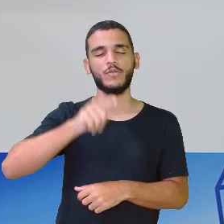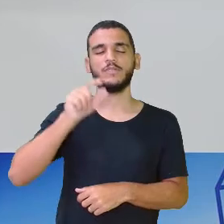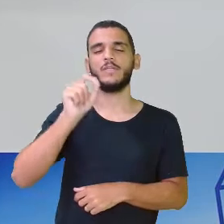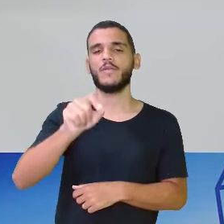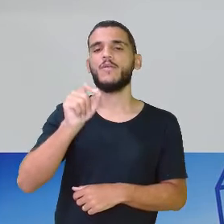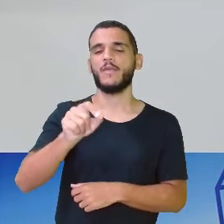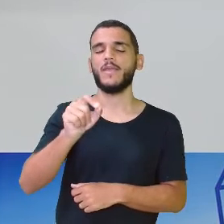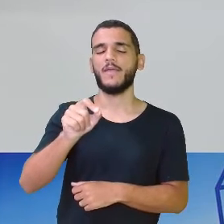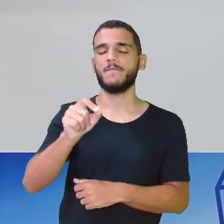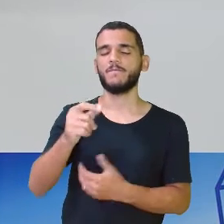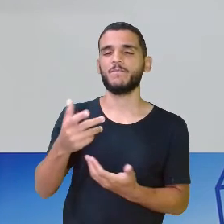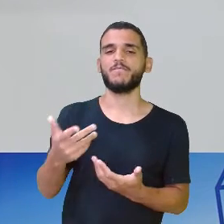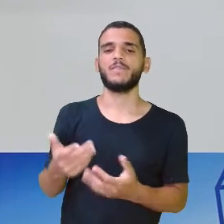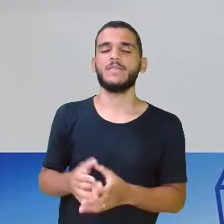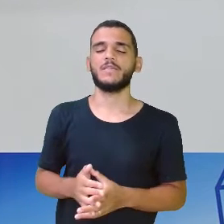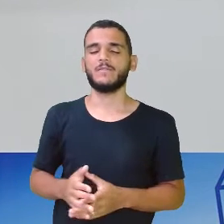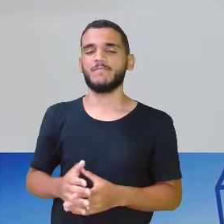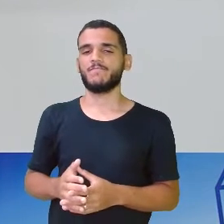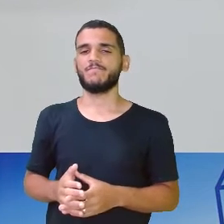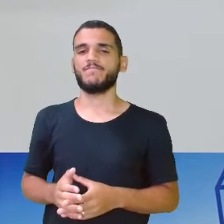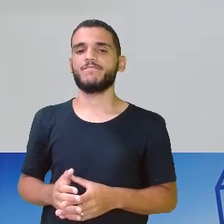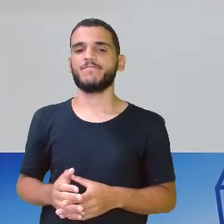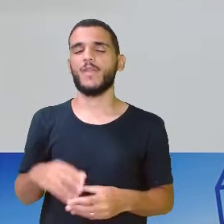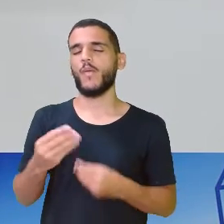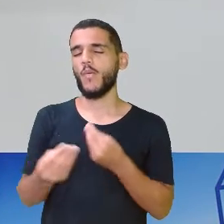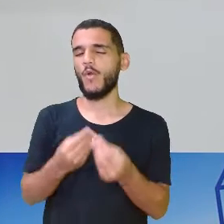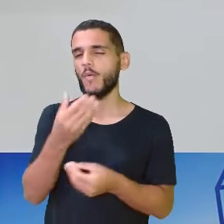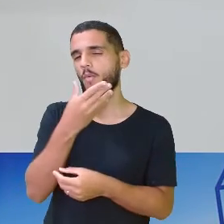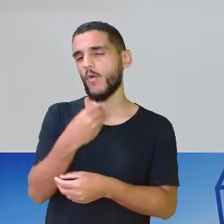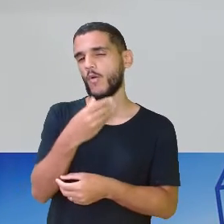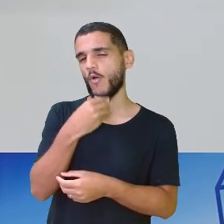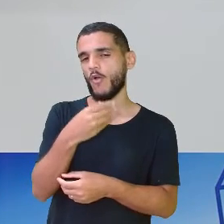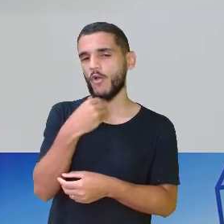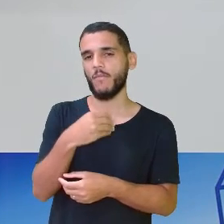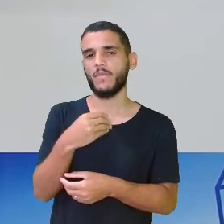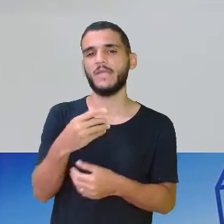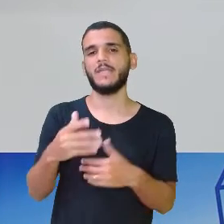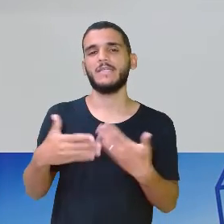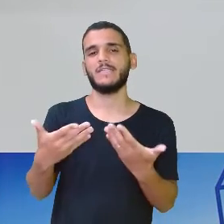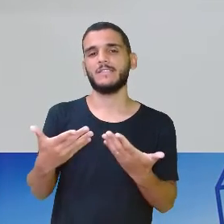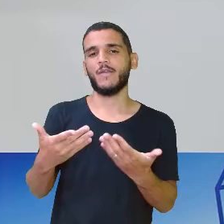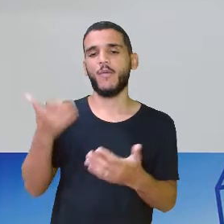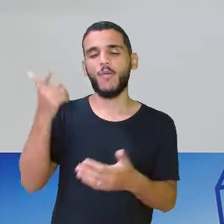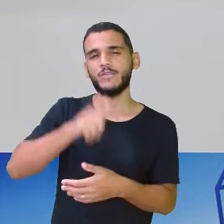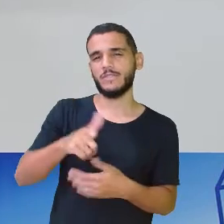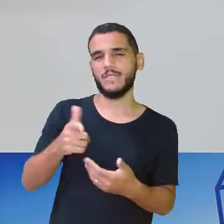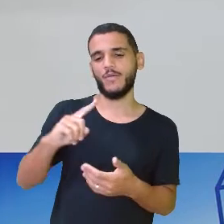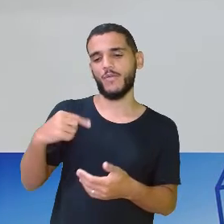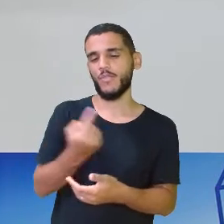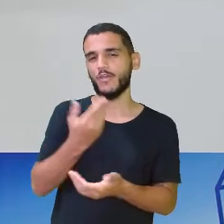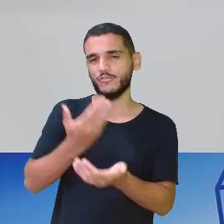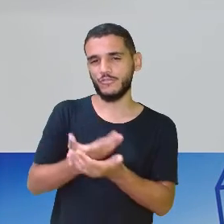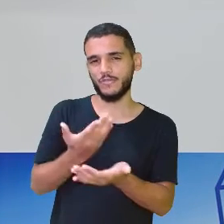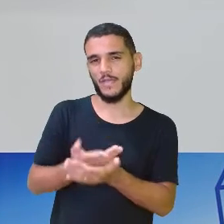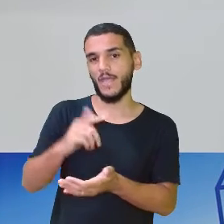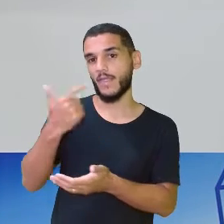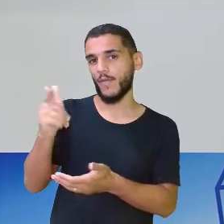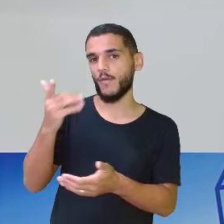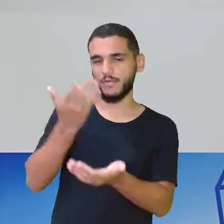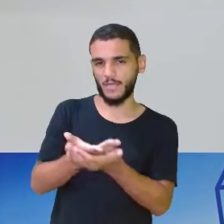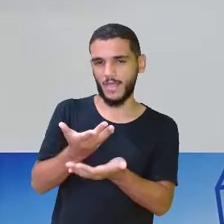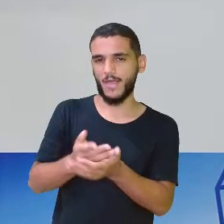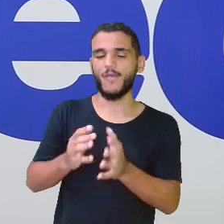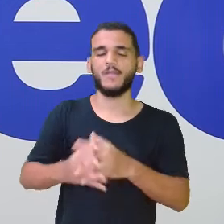ascendeu ao poder, como ele deu o golpe, a gente vai trabalhar isso na nossa próxima aula, ok? No mais,